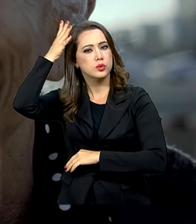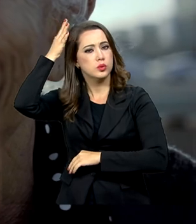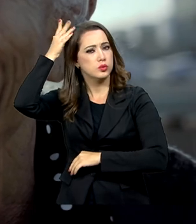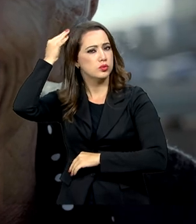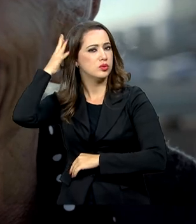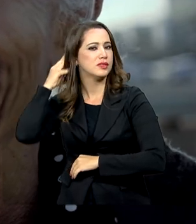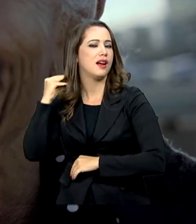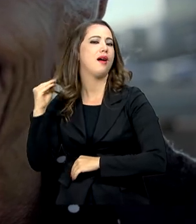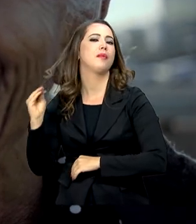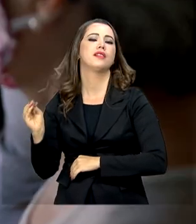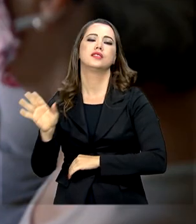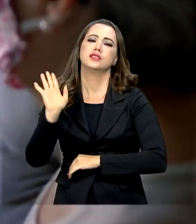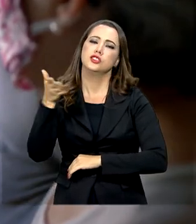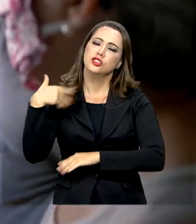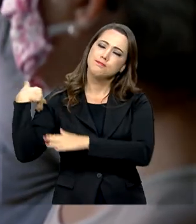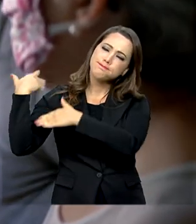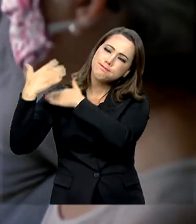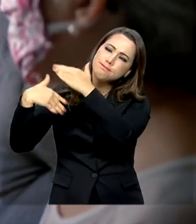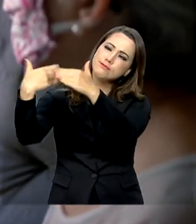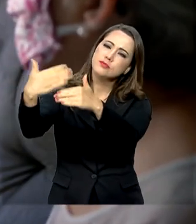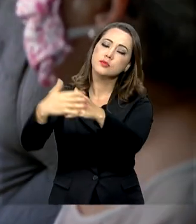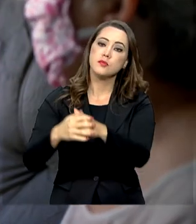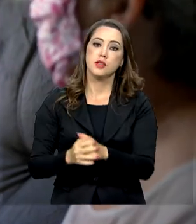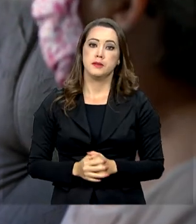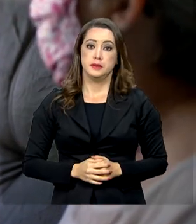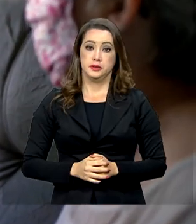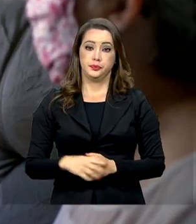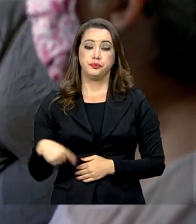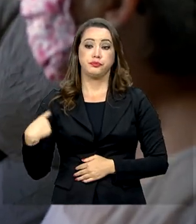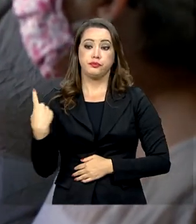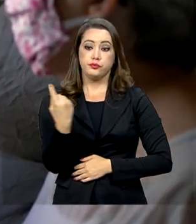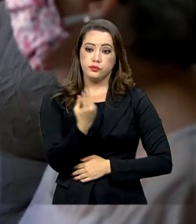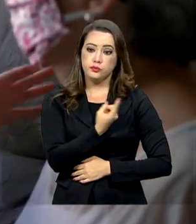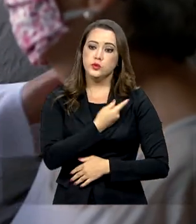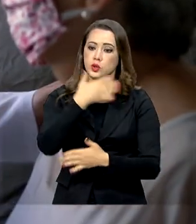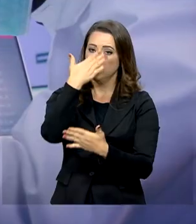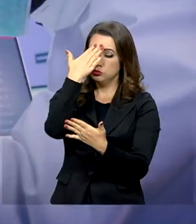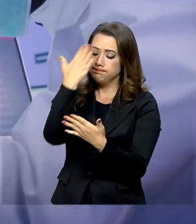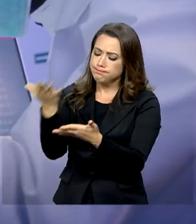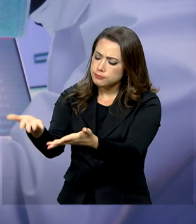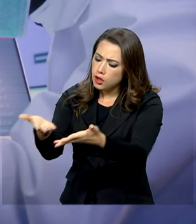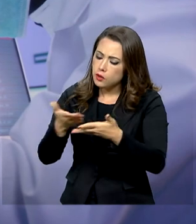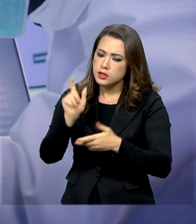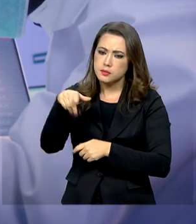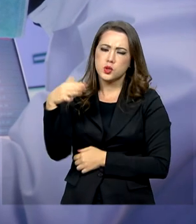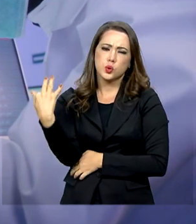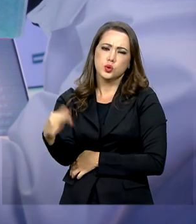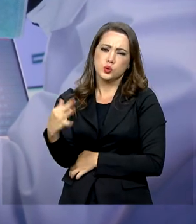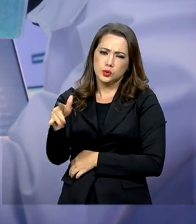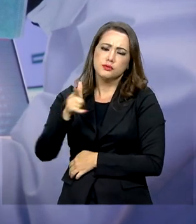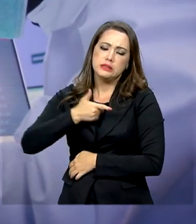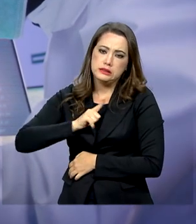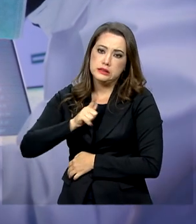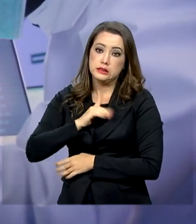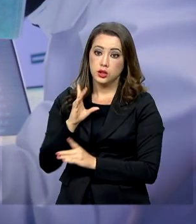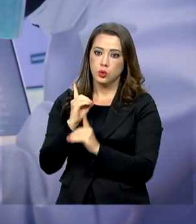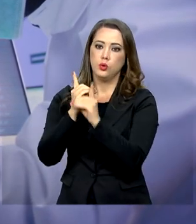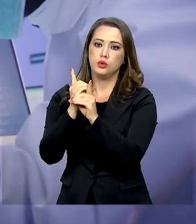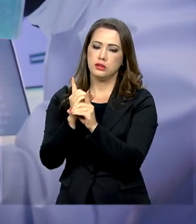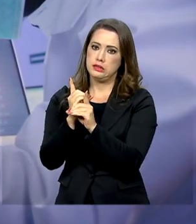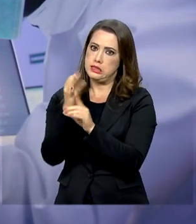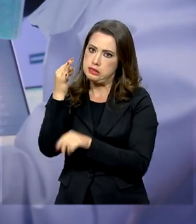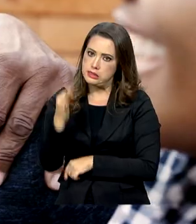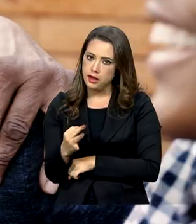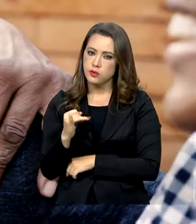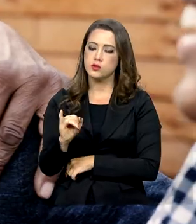em longa estrada. Acolher quem enfrenta a dor, encontrar a certeza onde houver dúvida,